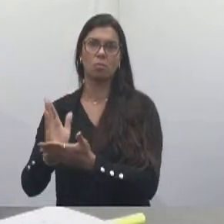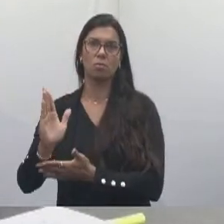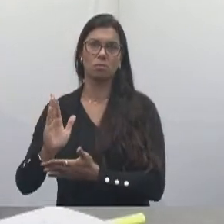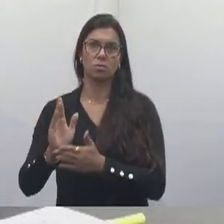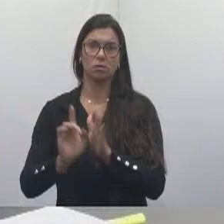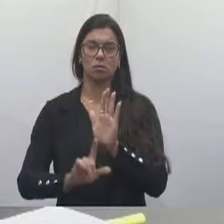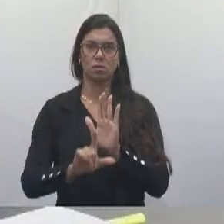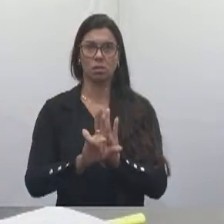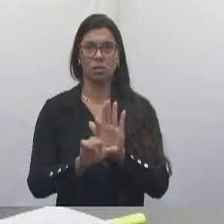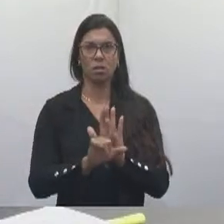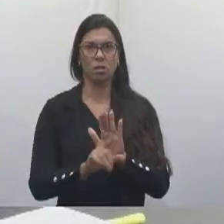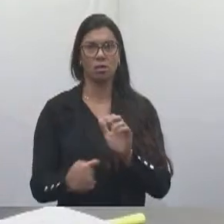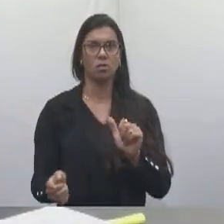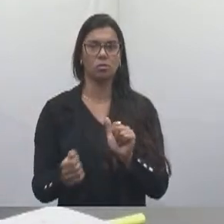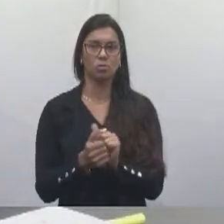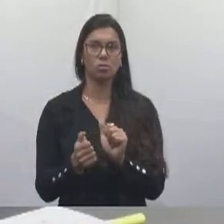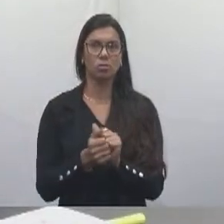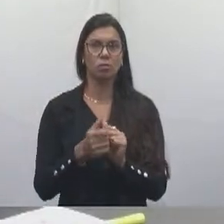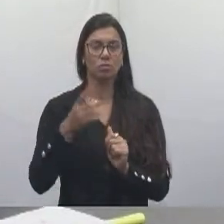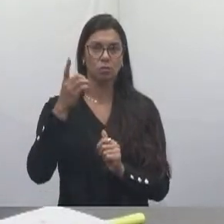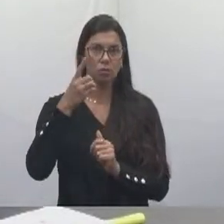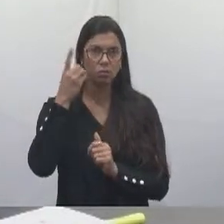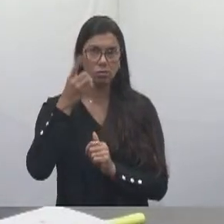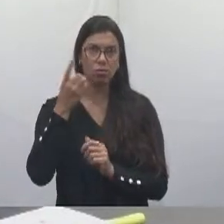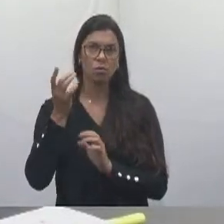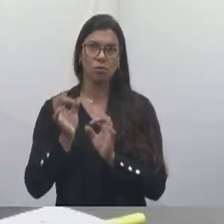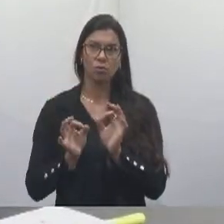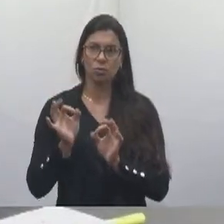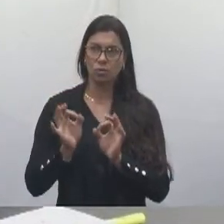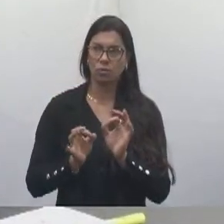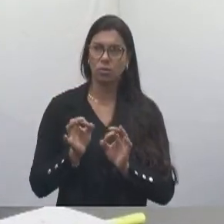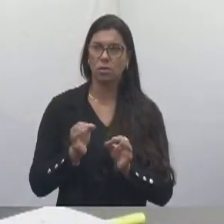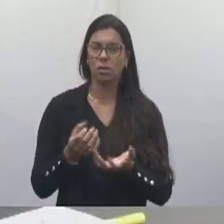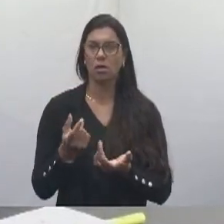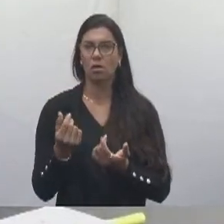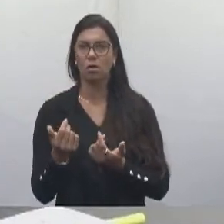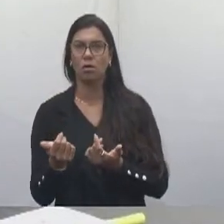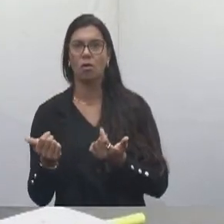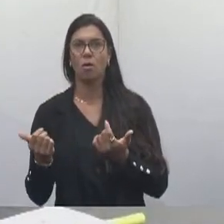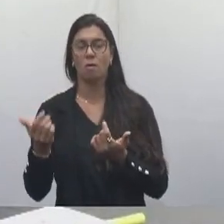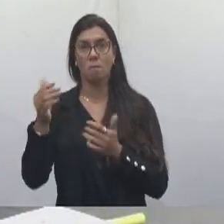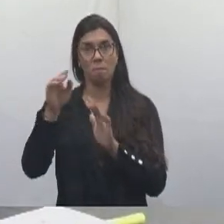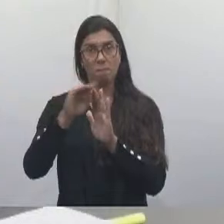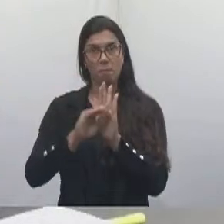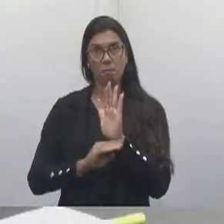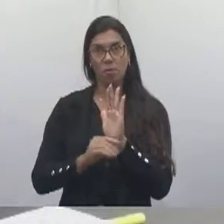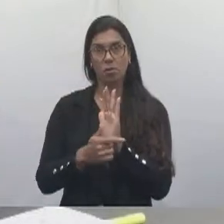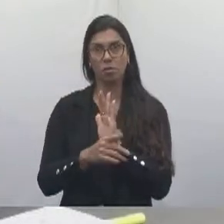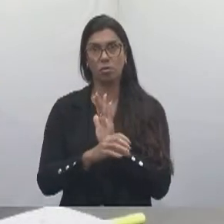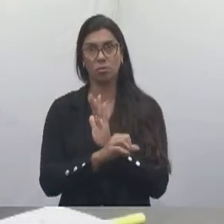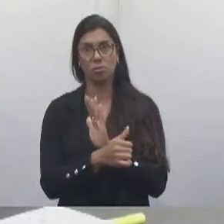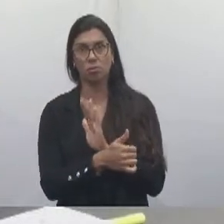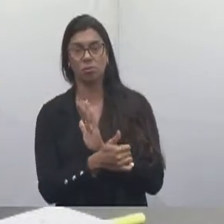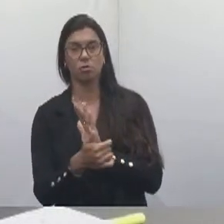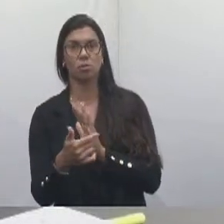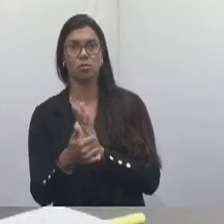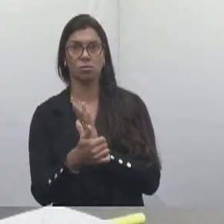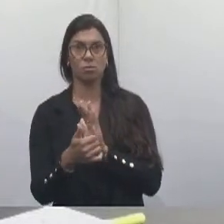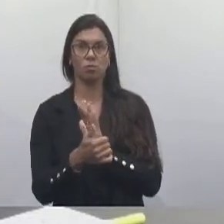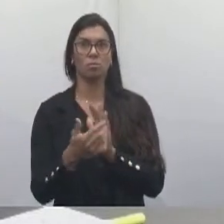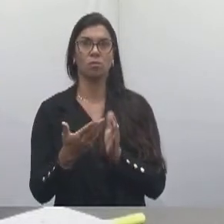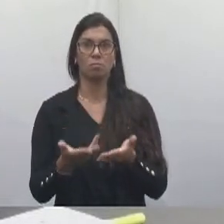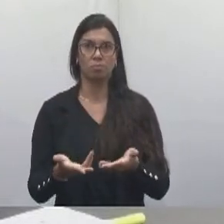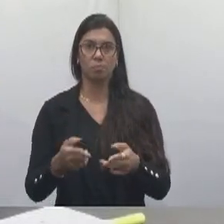junto aos deputados para que justificasse o valor a menor investido em 2021, que depois deixou esse legado aí para a nossa